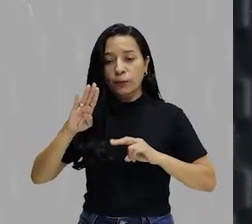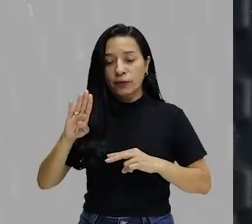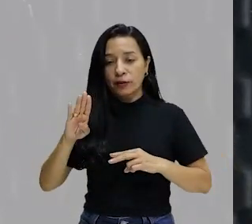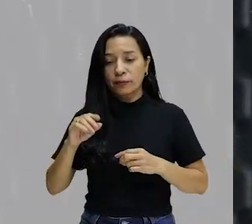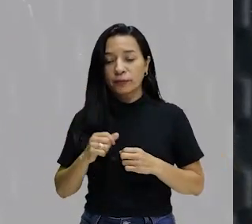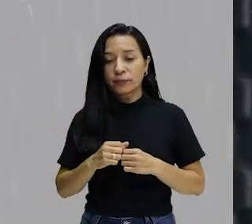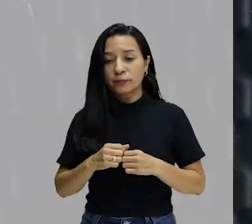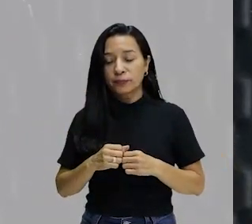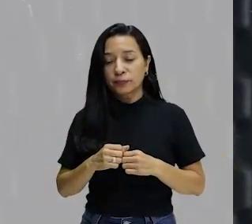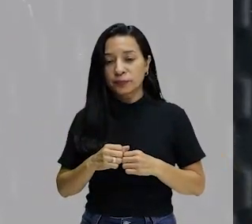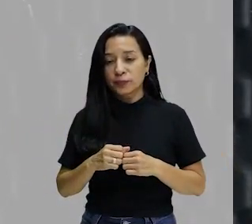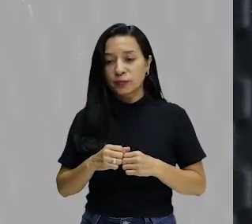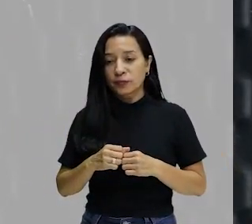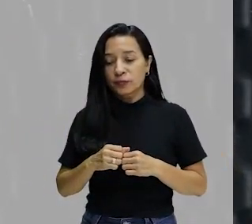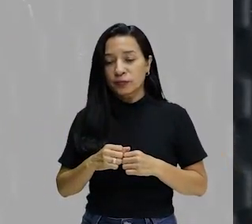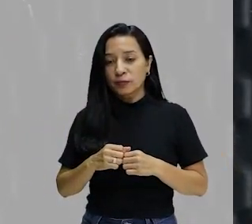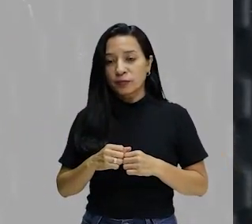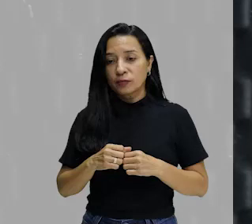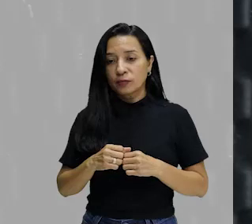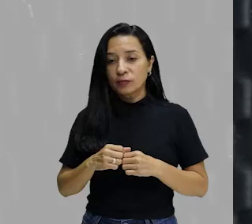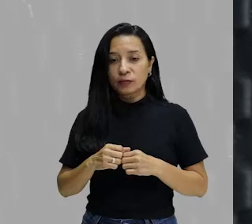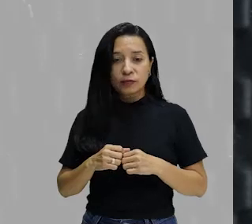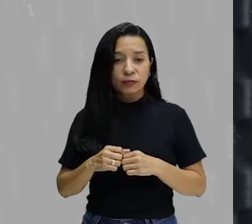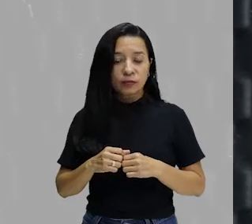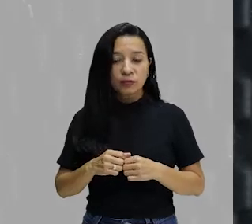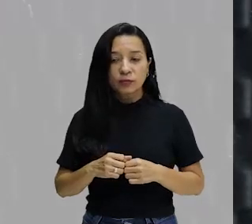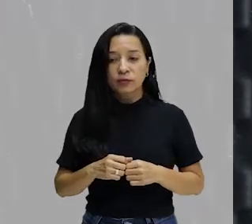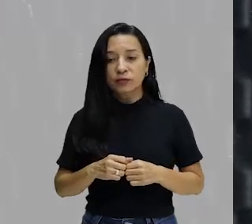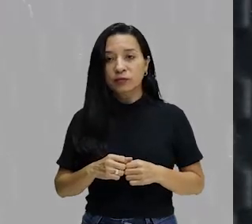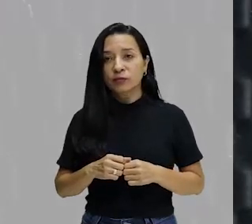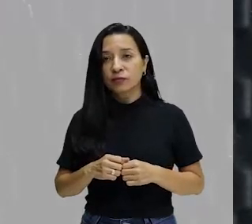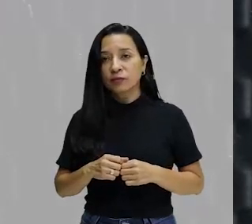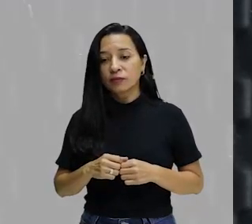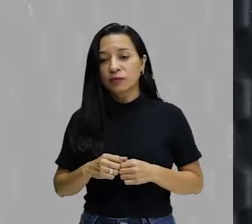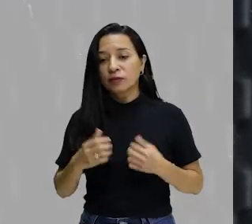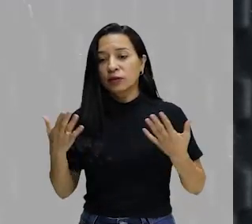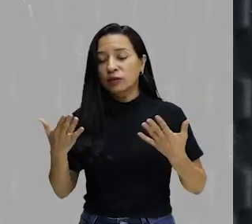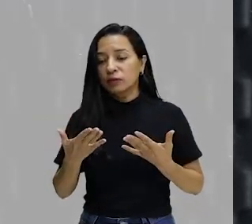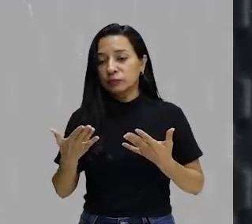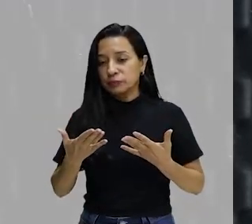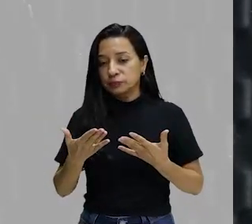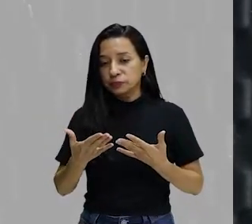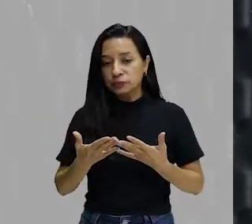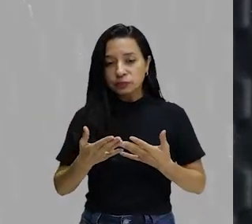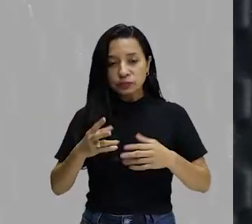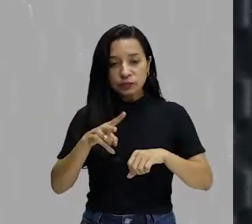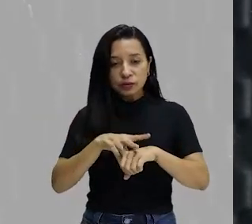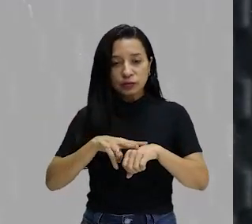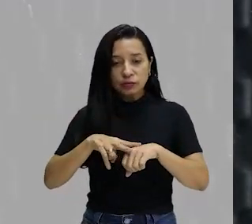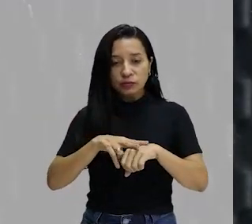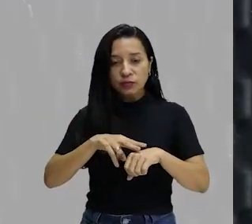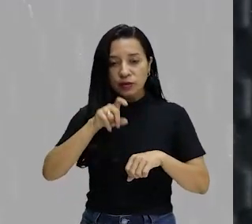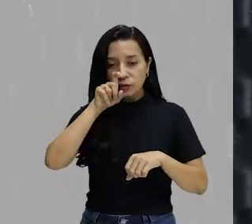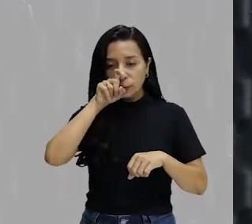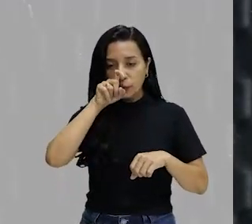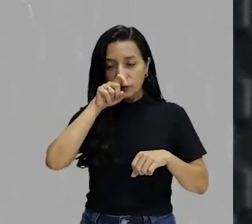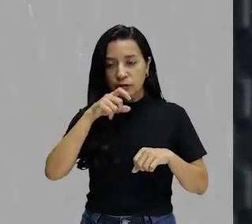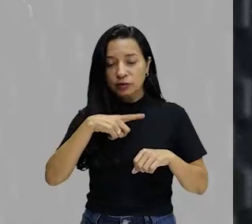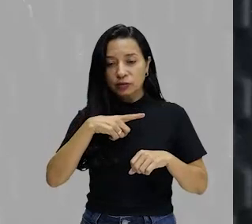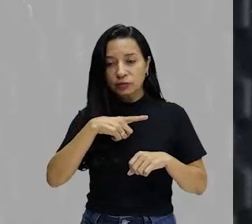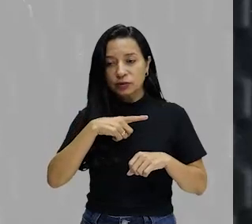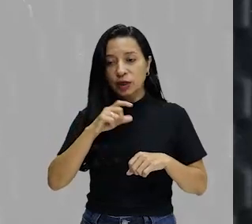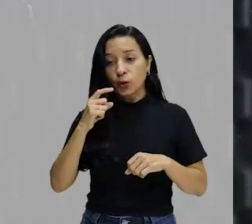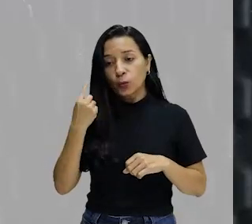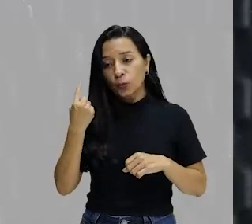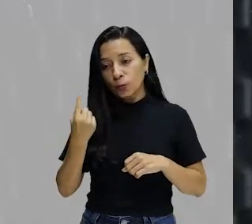recessivo para o gene B. Ok, pessoal? Já no caso do periquito que é verde, ele tem pelo menos um